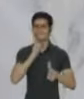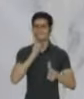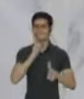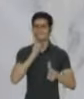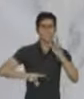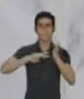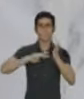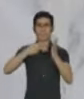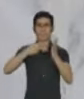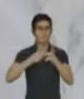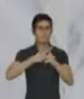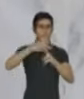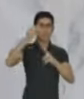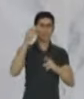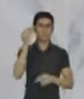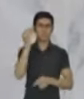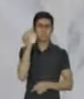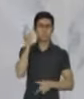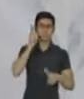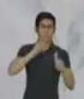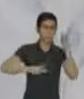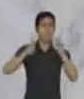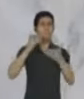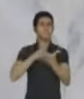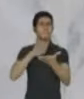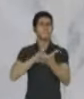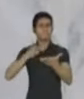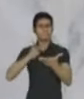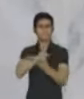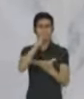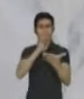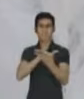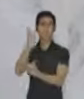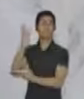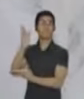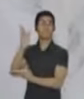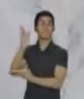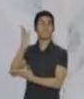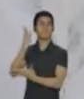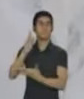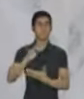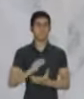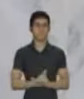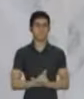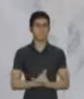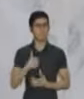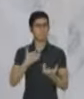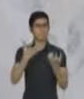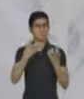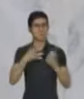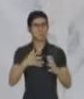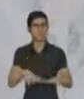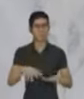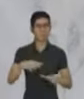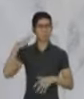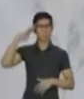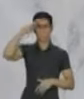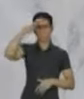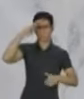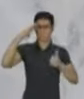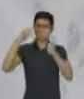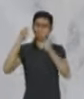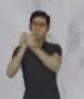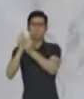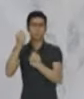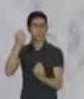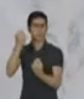detestaria está no lugar de quem venceu de testar estar a seu lado seu jair bolsonaro e seu partido